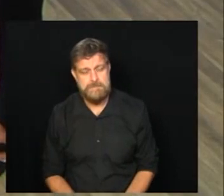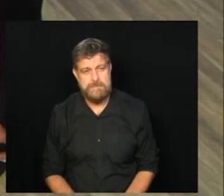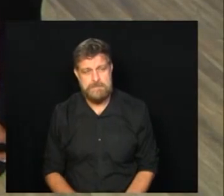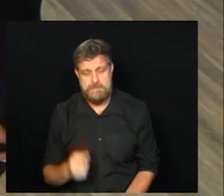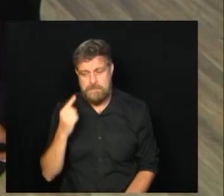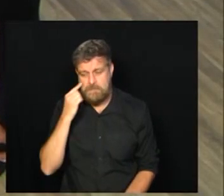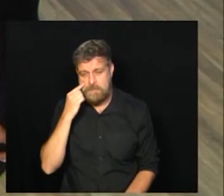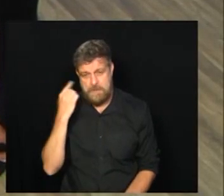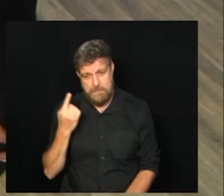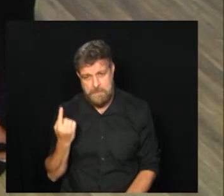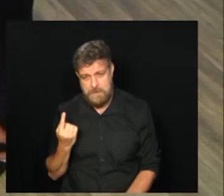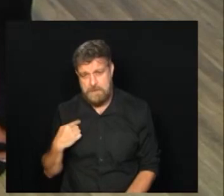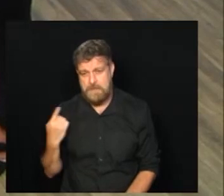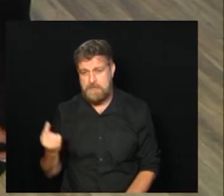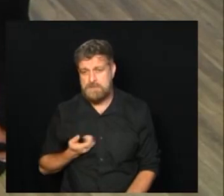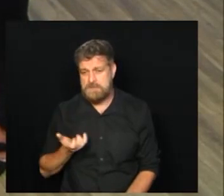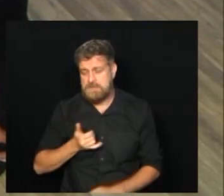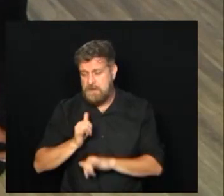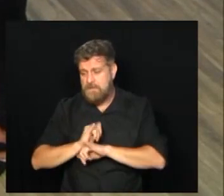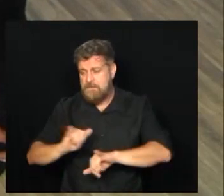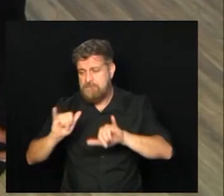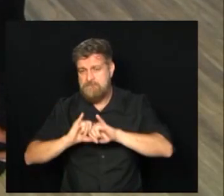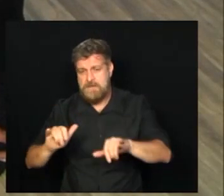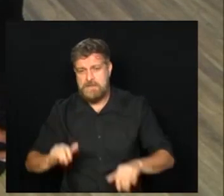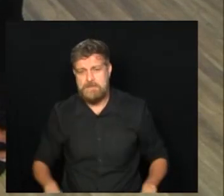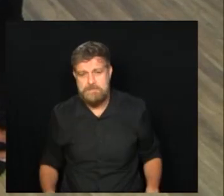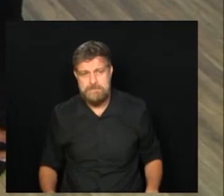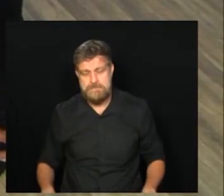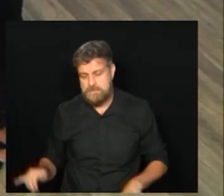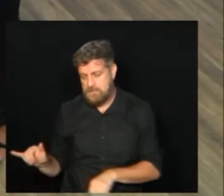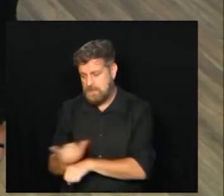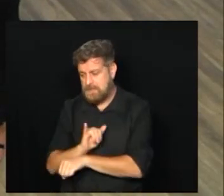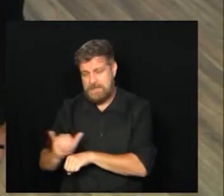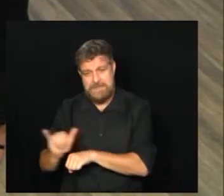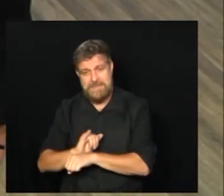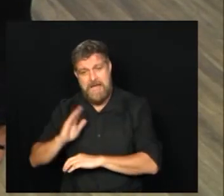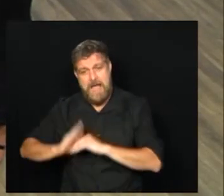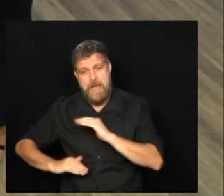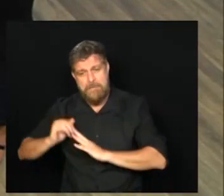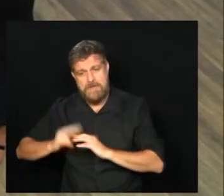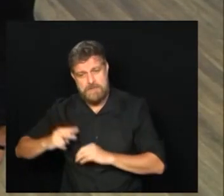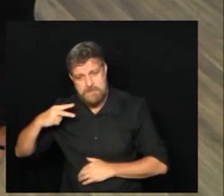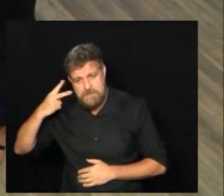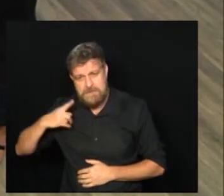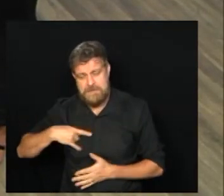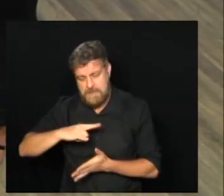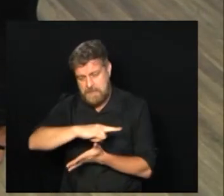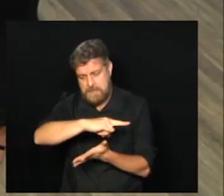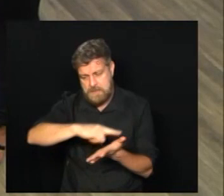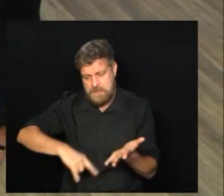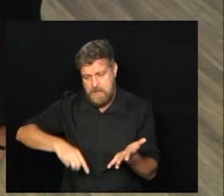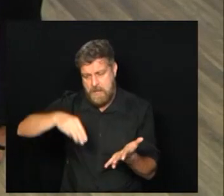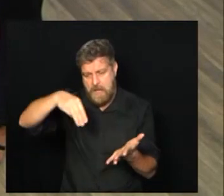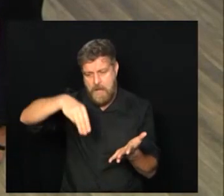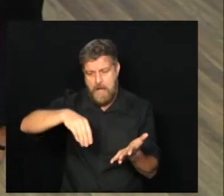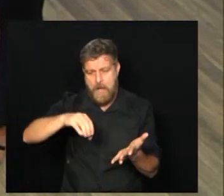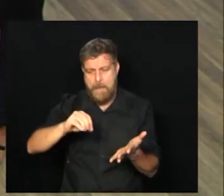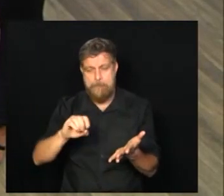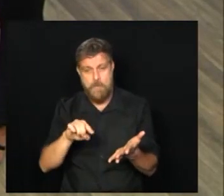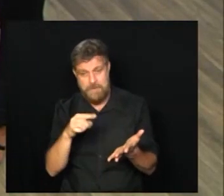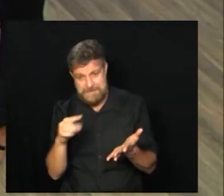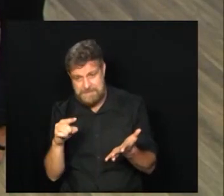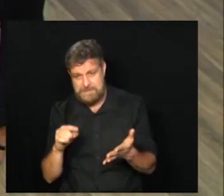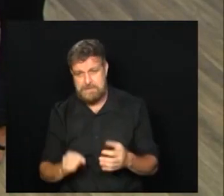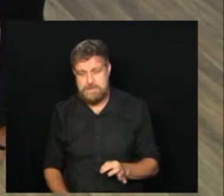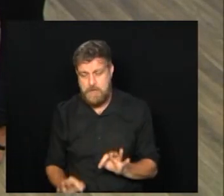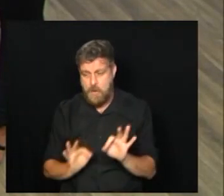Minabre, é hora de nós falarmos sobre as ferramentas parlamentares. Eles têm a moção, quando eles protocolam um projeto de lei,